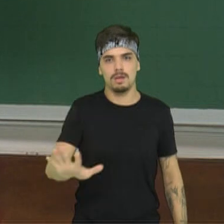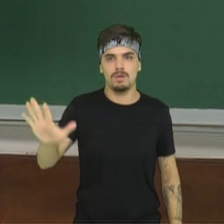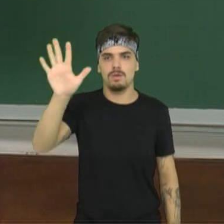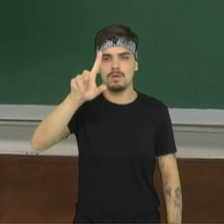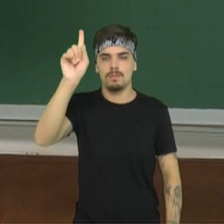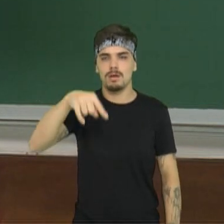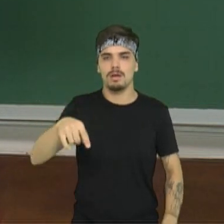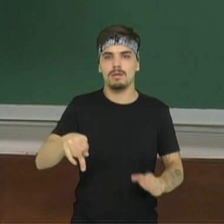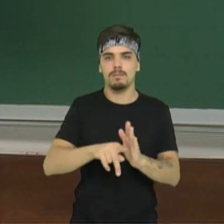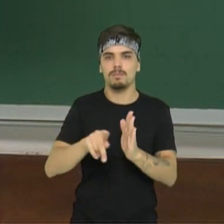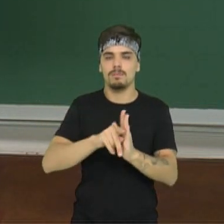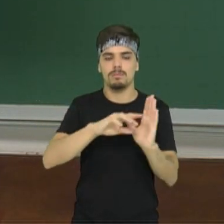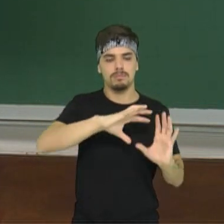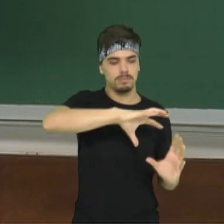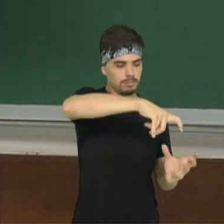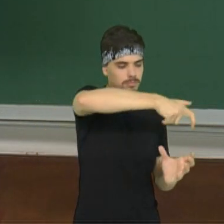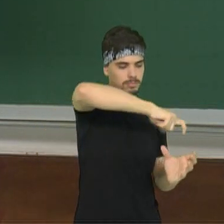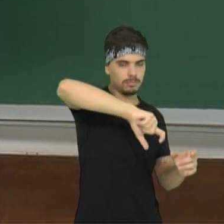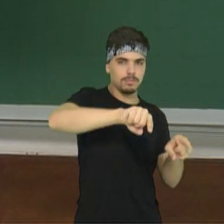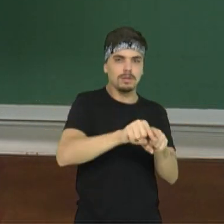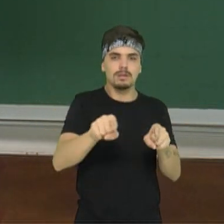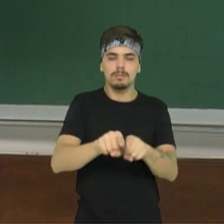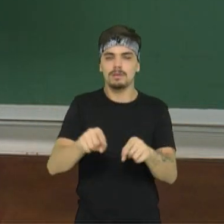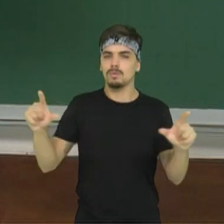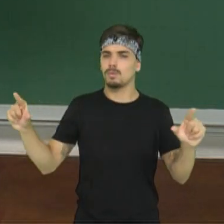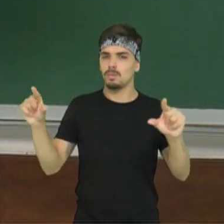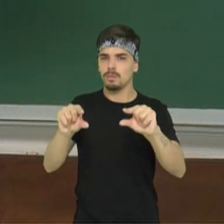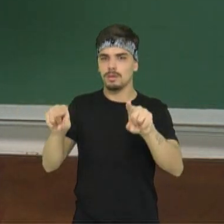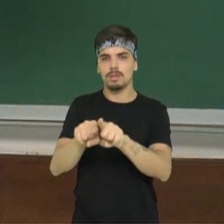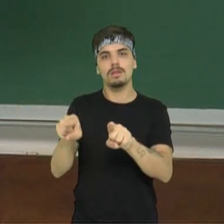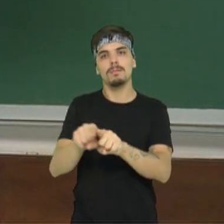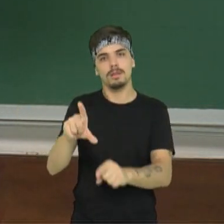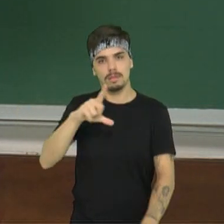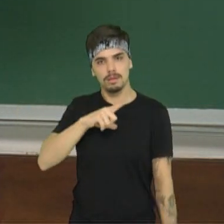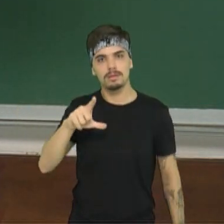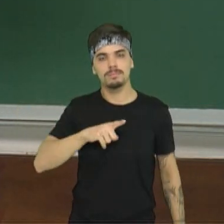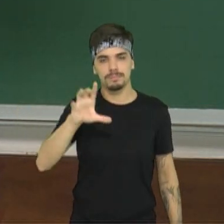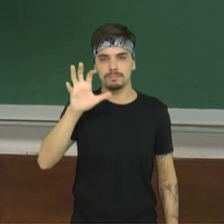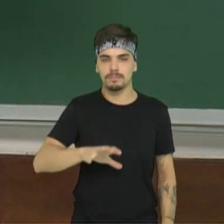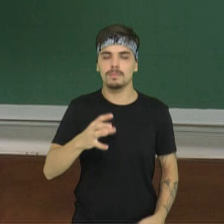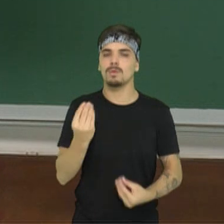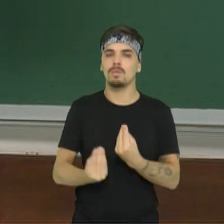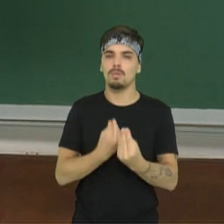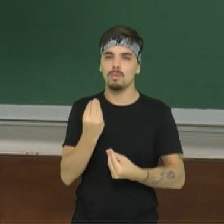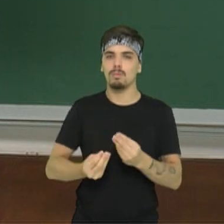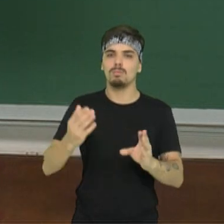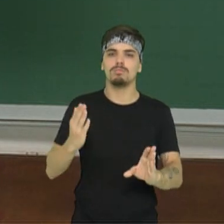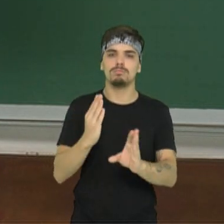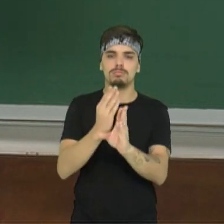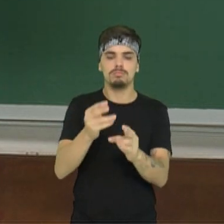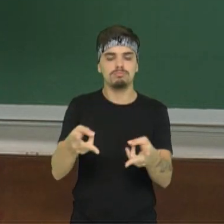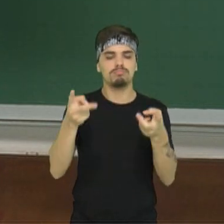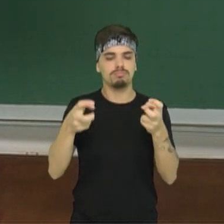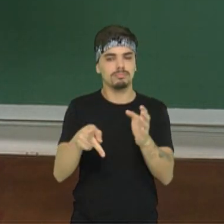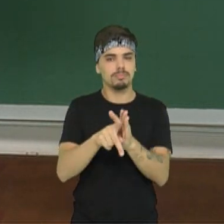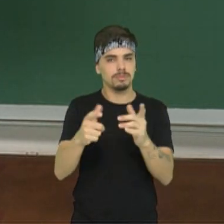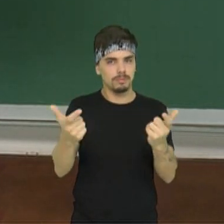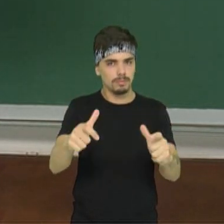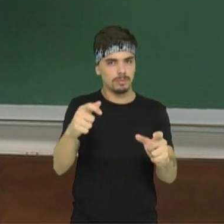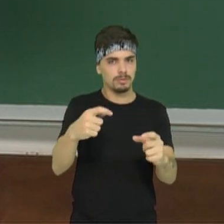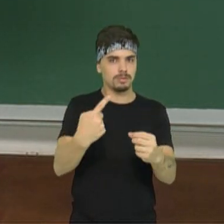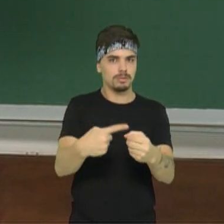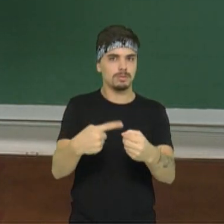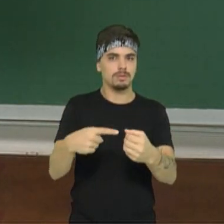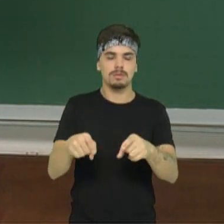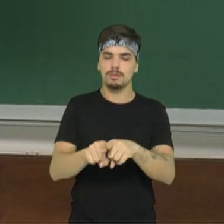continente com uma extensão territorial reduzida, tem uma forma de enxergar as áreas urbanas,